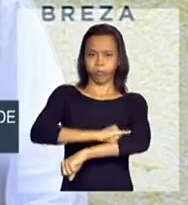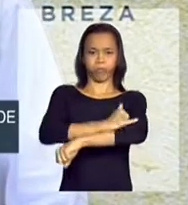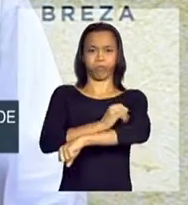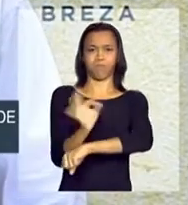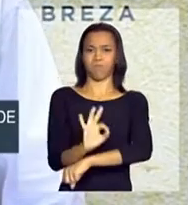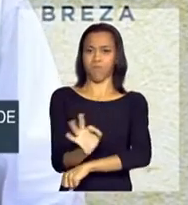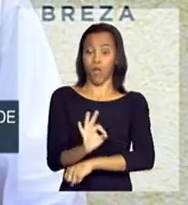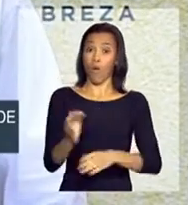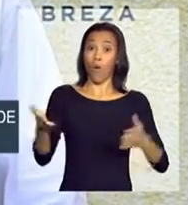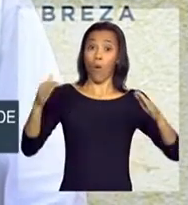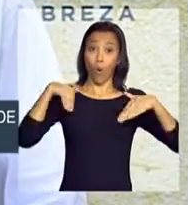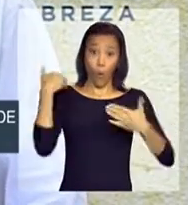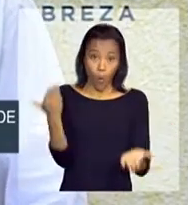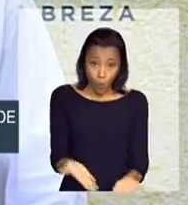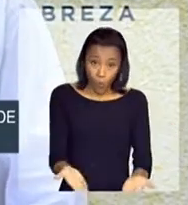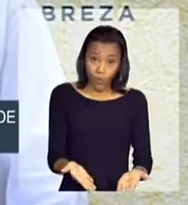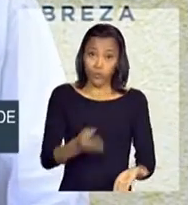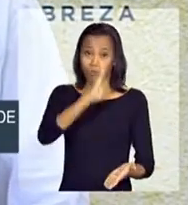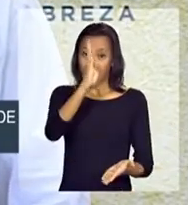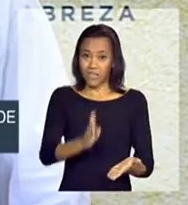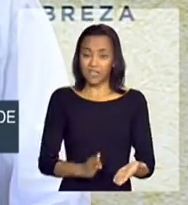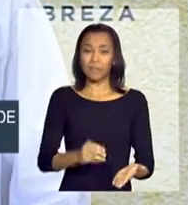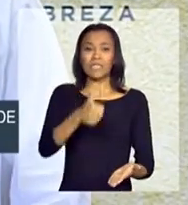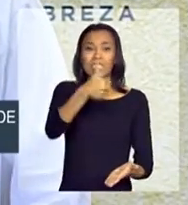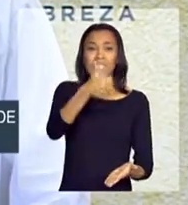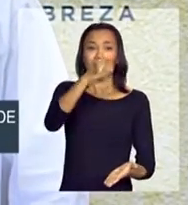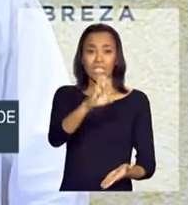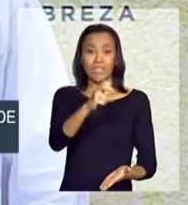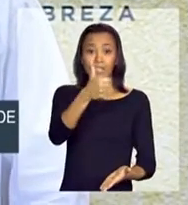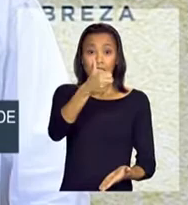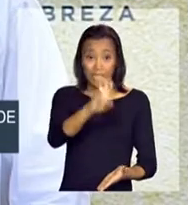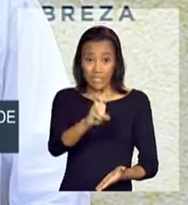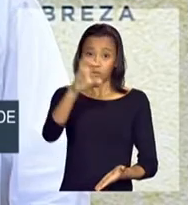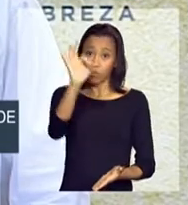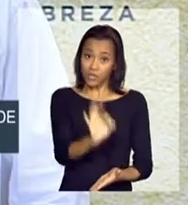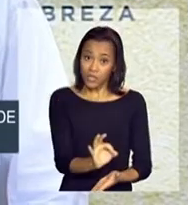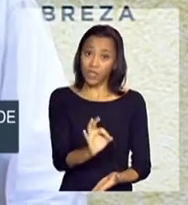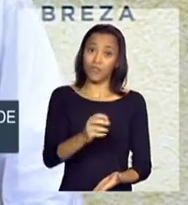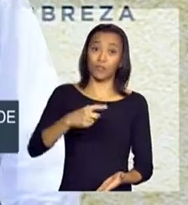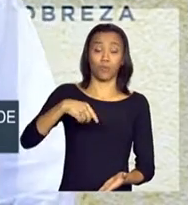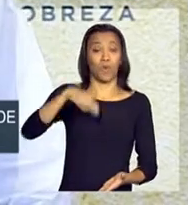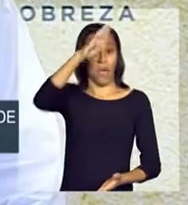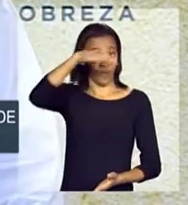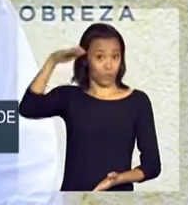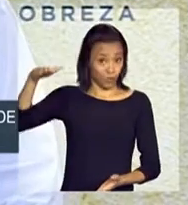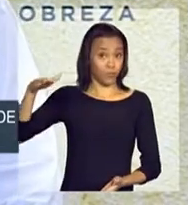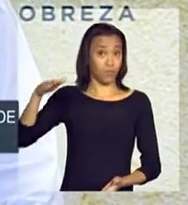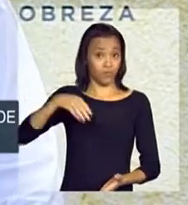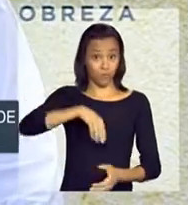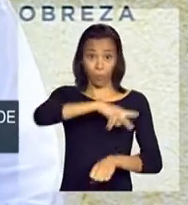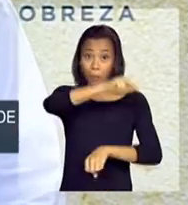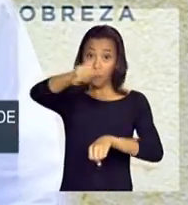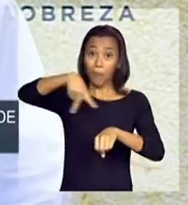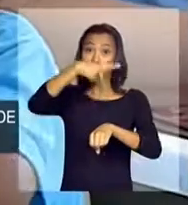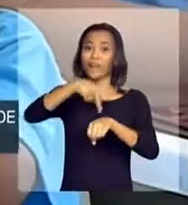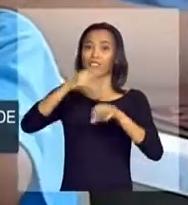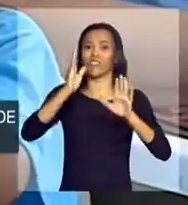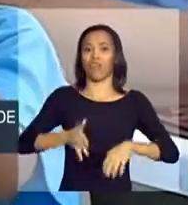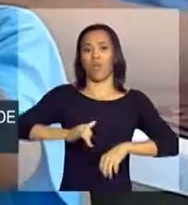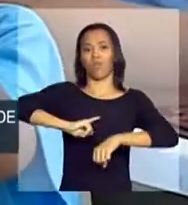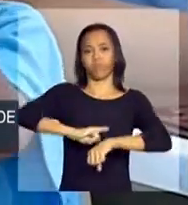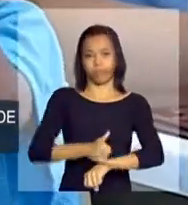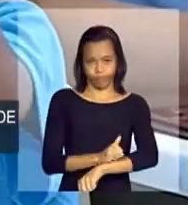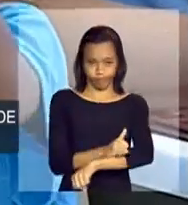o Brasil hoje Tem quinze por cento da população adulta do nosso país já